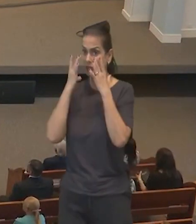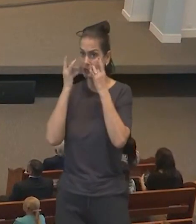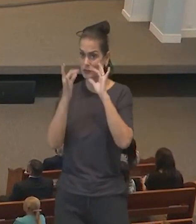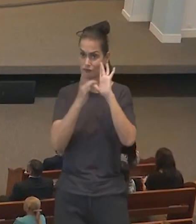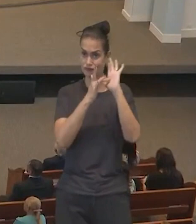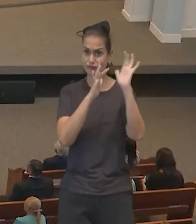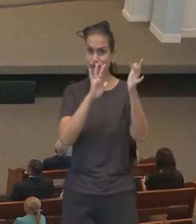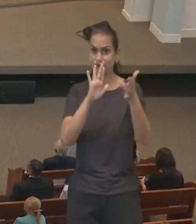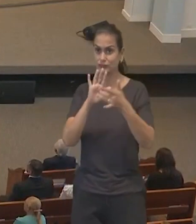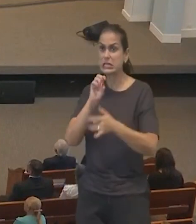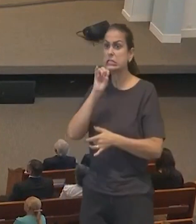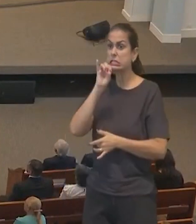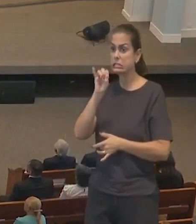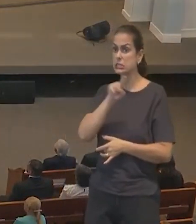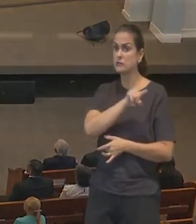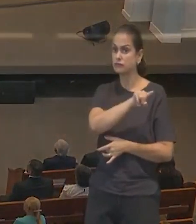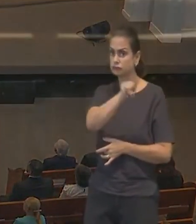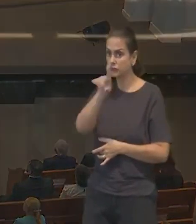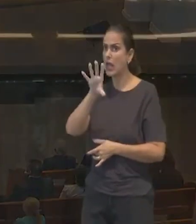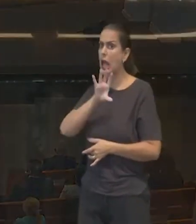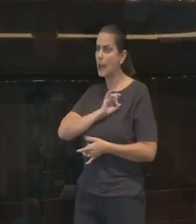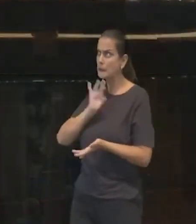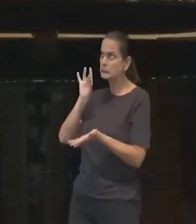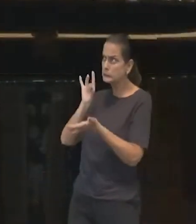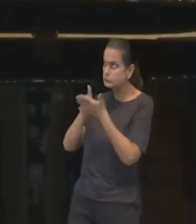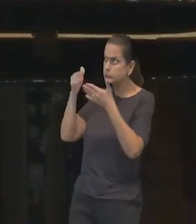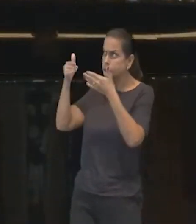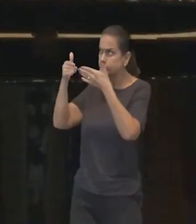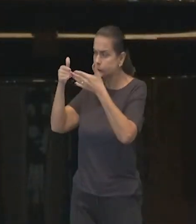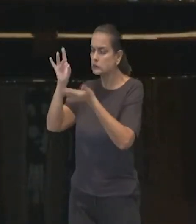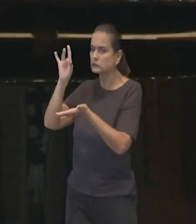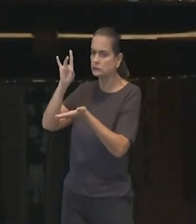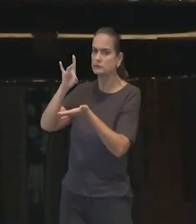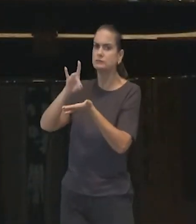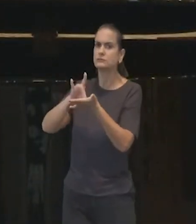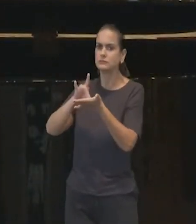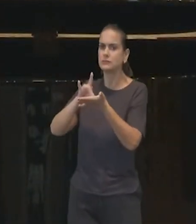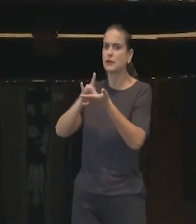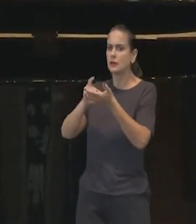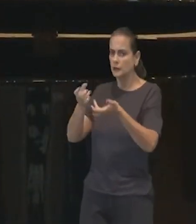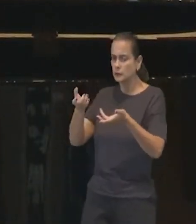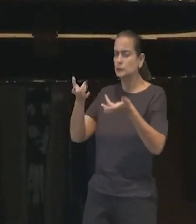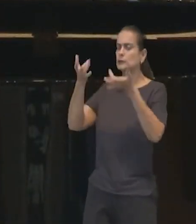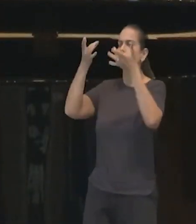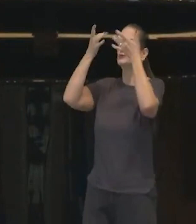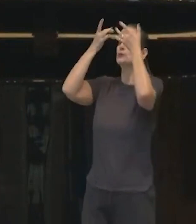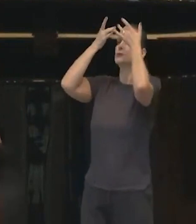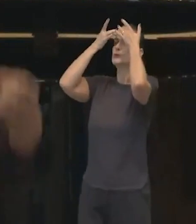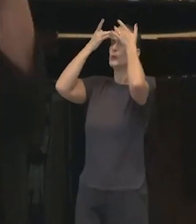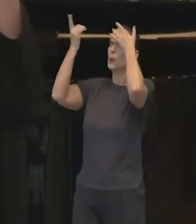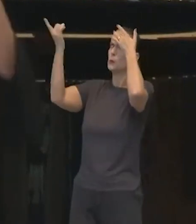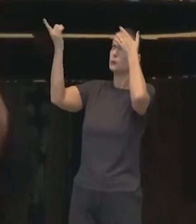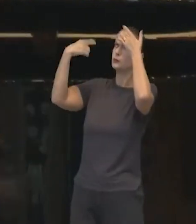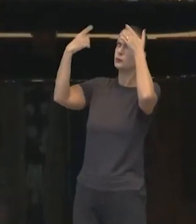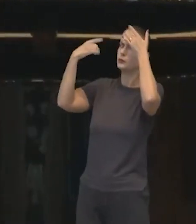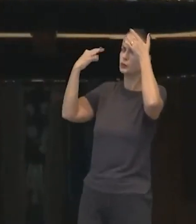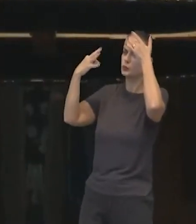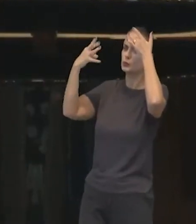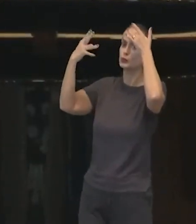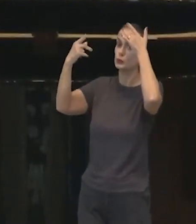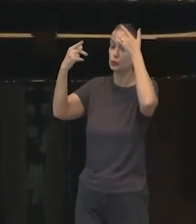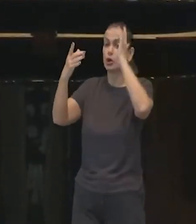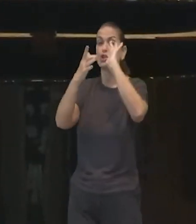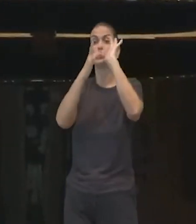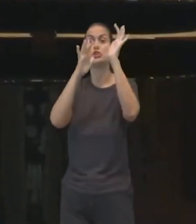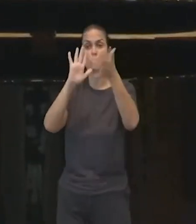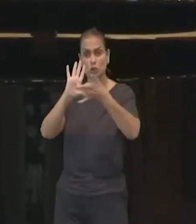Se me amardes verdadeiramente, guardareis os meus mandamentos. E eu rogarei